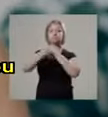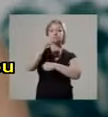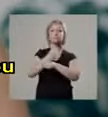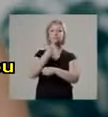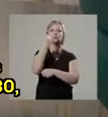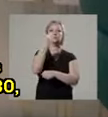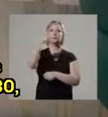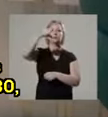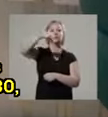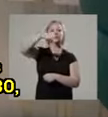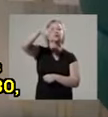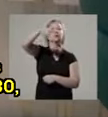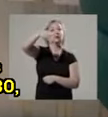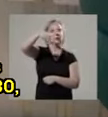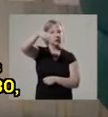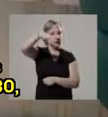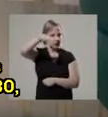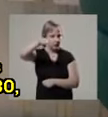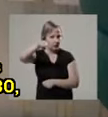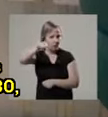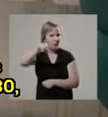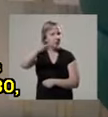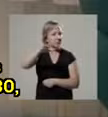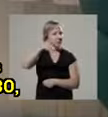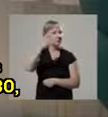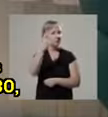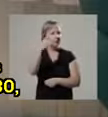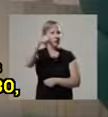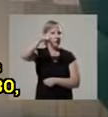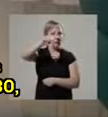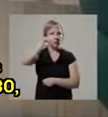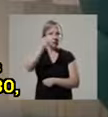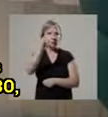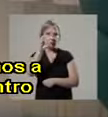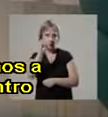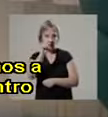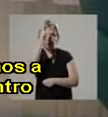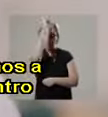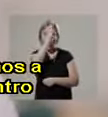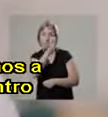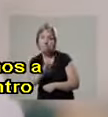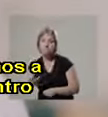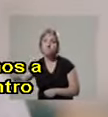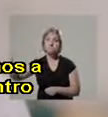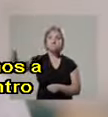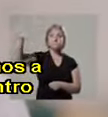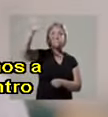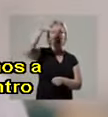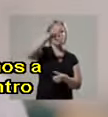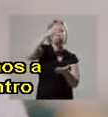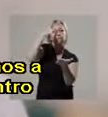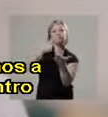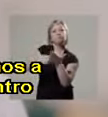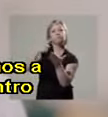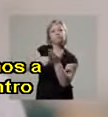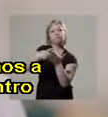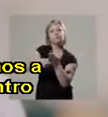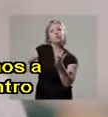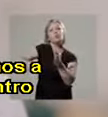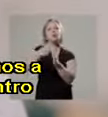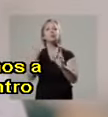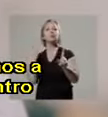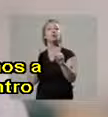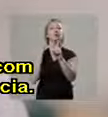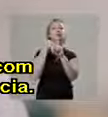no movimento. E foi em 1979, mais precisamente em 1980, que nós no Brasil todo nos mobilizamos para